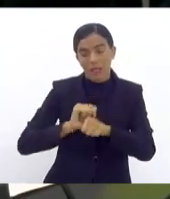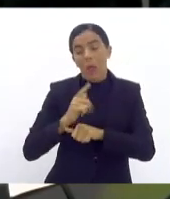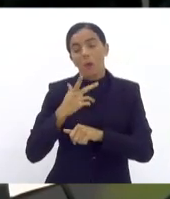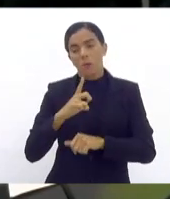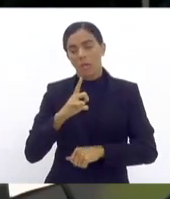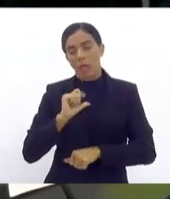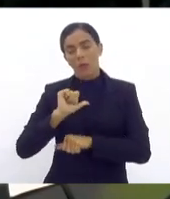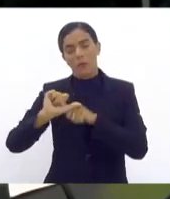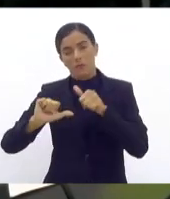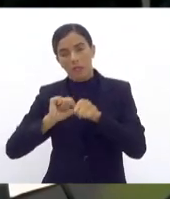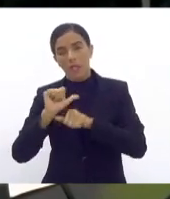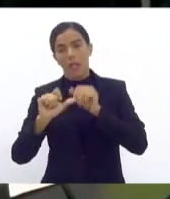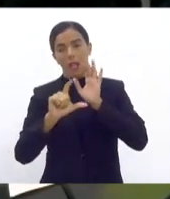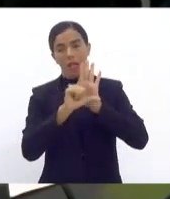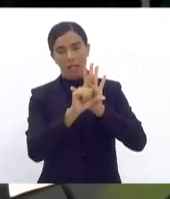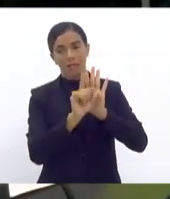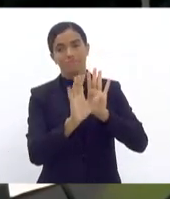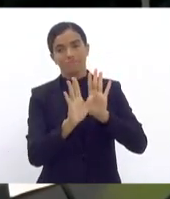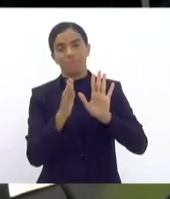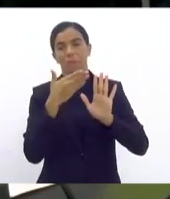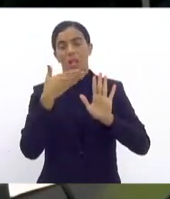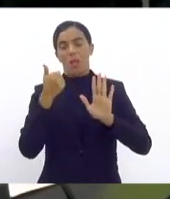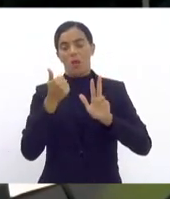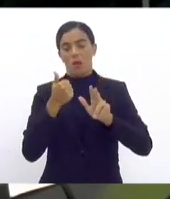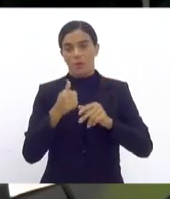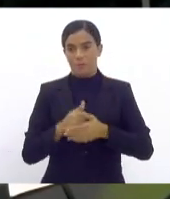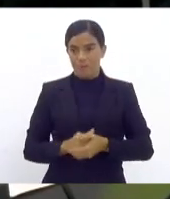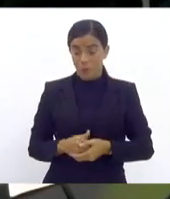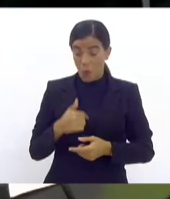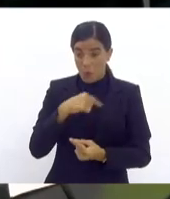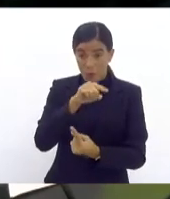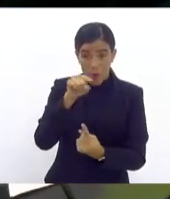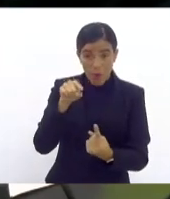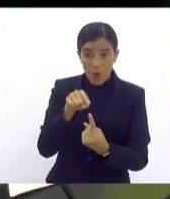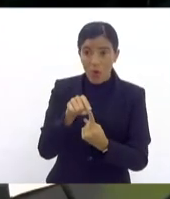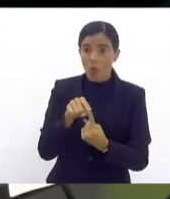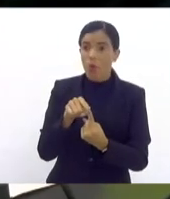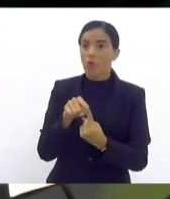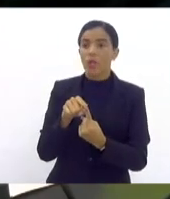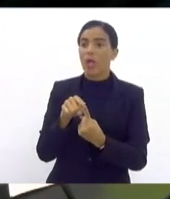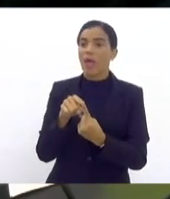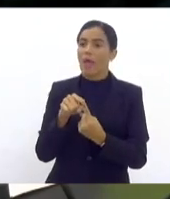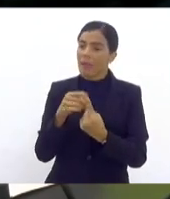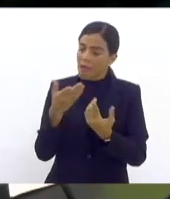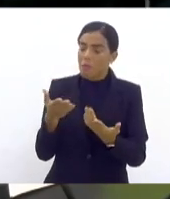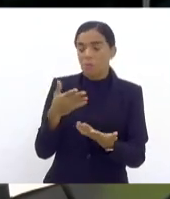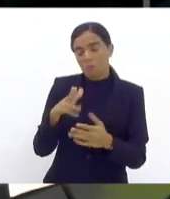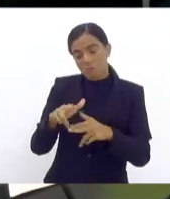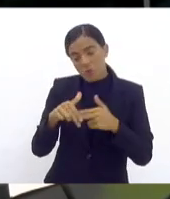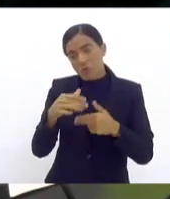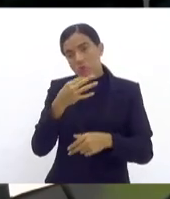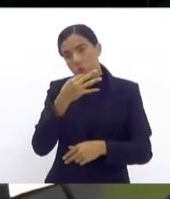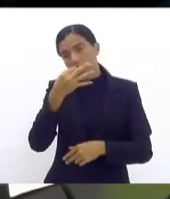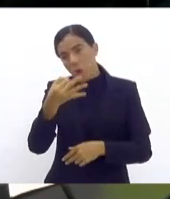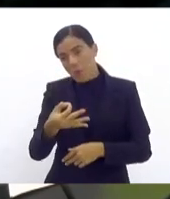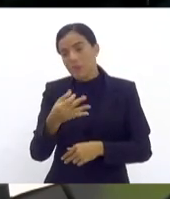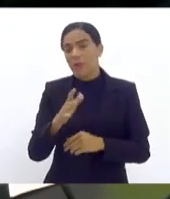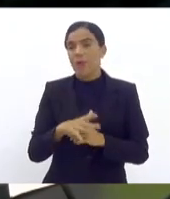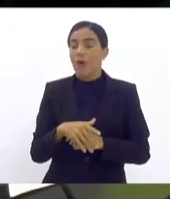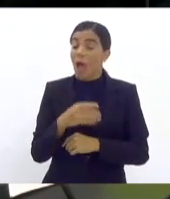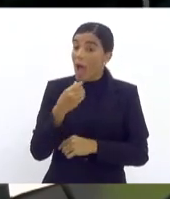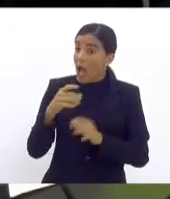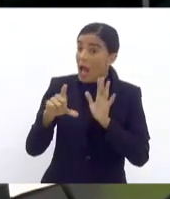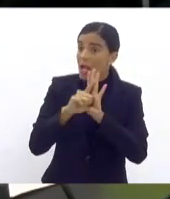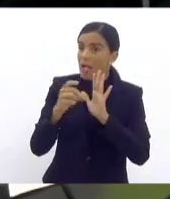Legislativo numa iniciativa do Executivo. O objetivo meu é prestigiar a lei, por isso que eu estou sugerindo ao relator, prestigiar a lei, que é muito